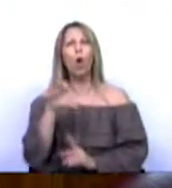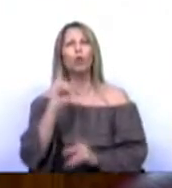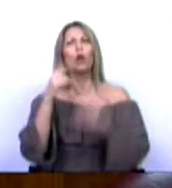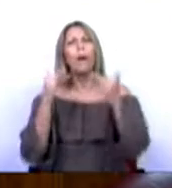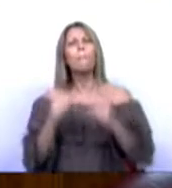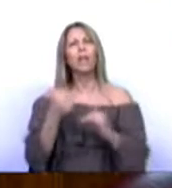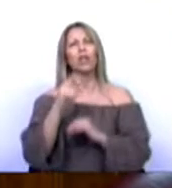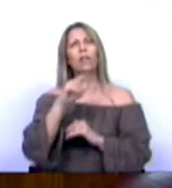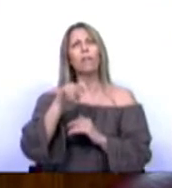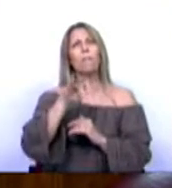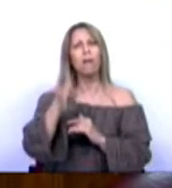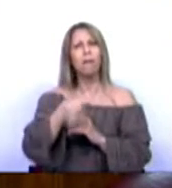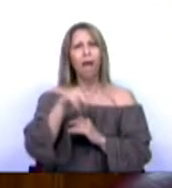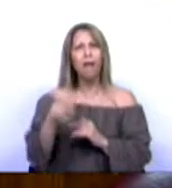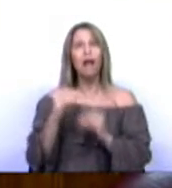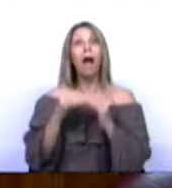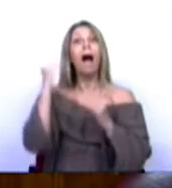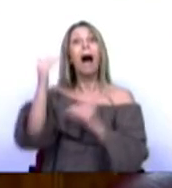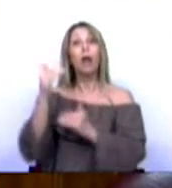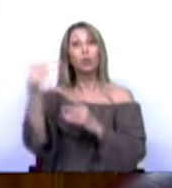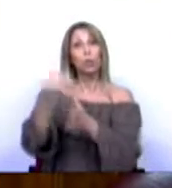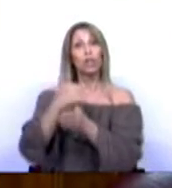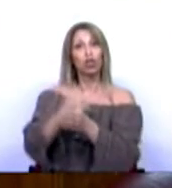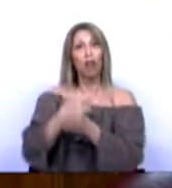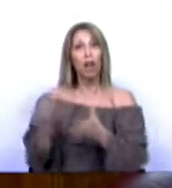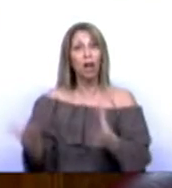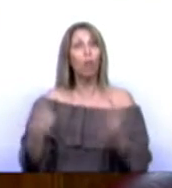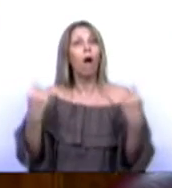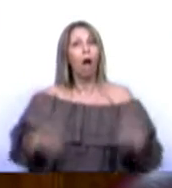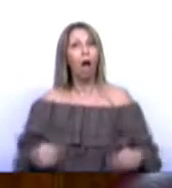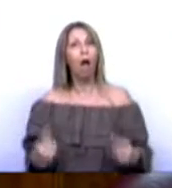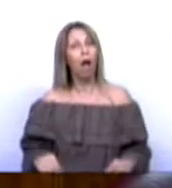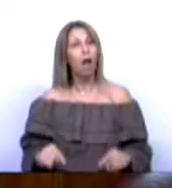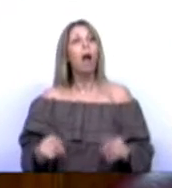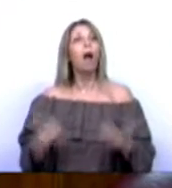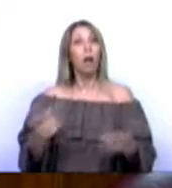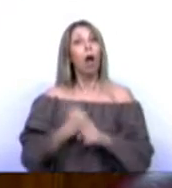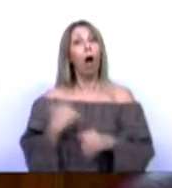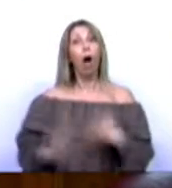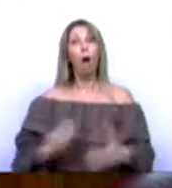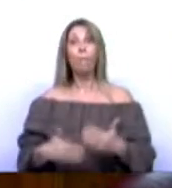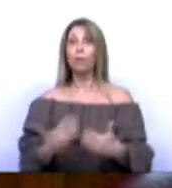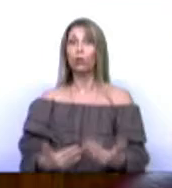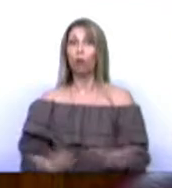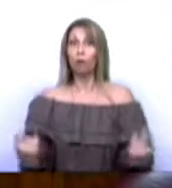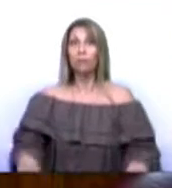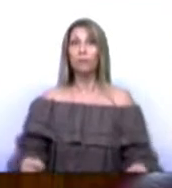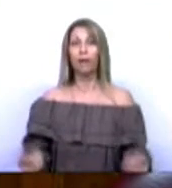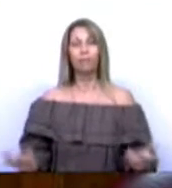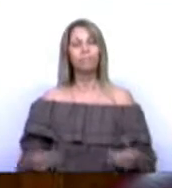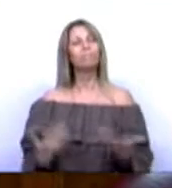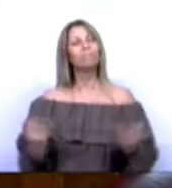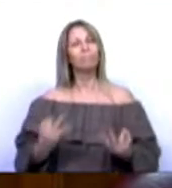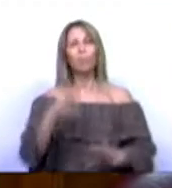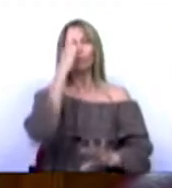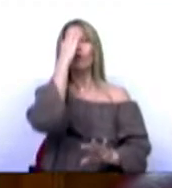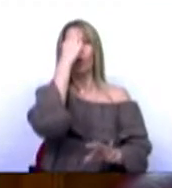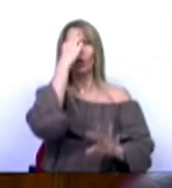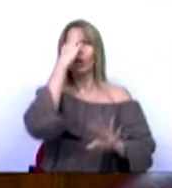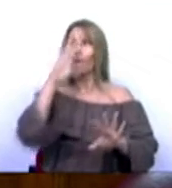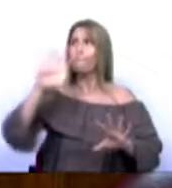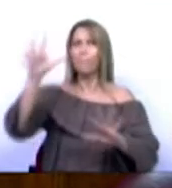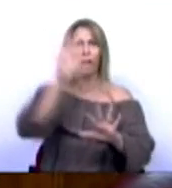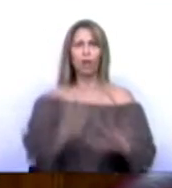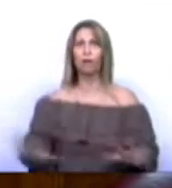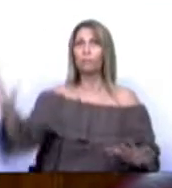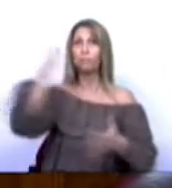Alto Seixalinho, que em breve estarão operacionais. Este esforço tem sido, aliás, extensível a todo o país.